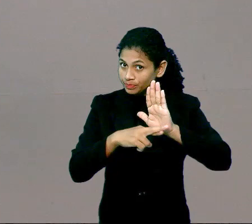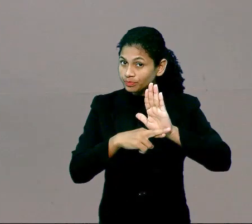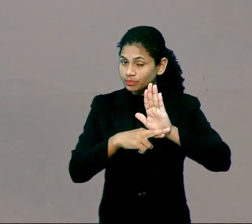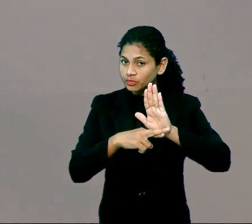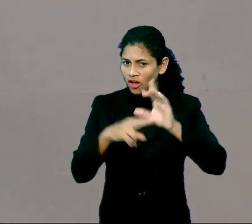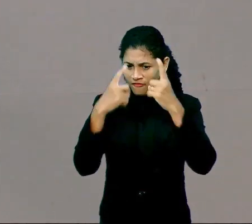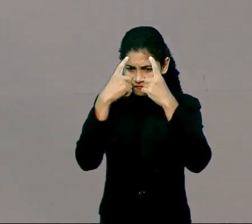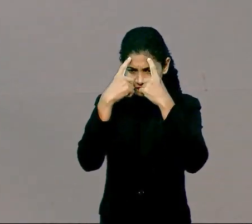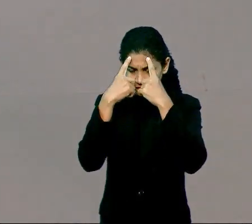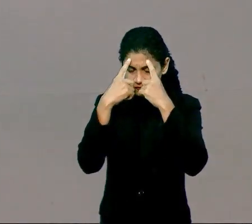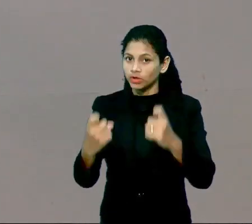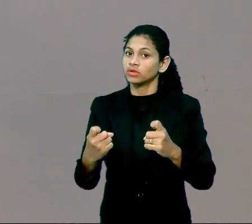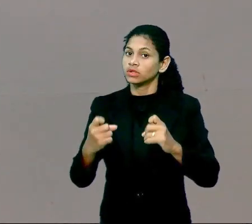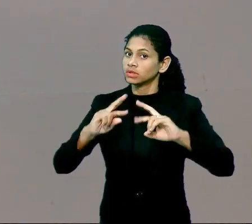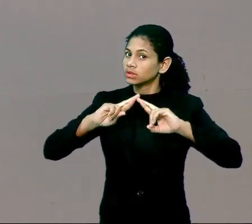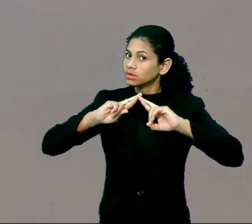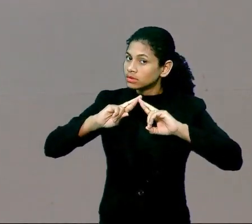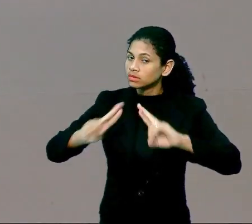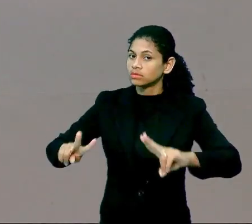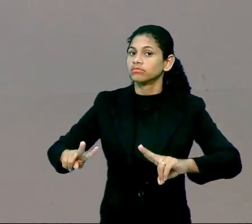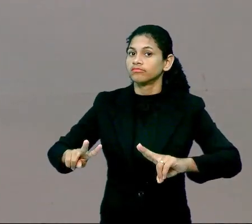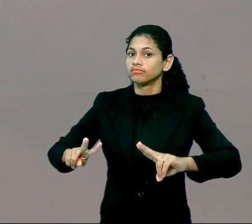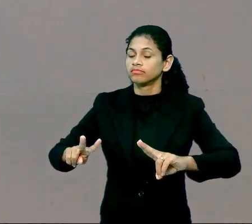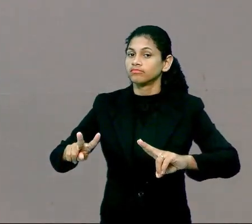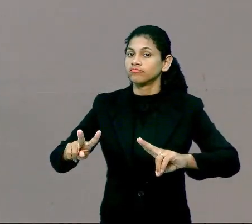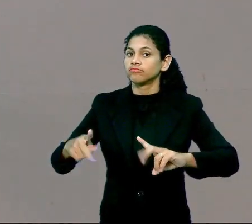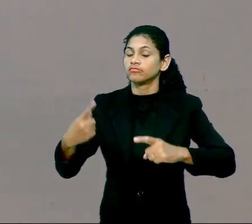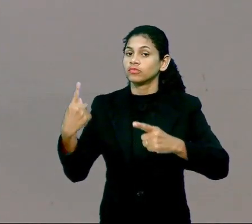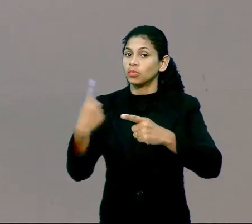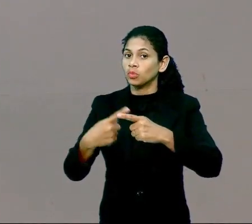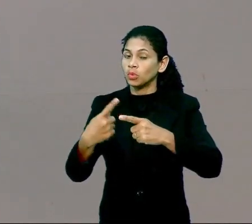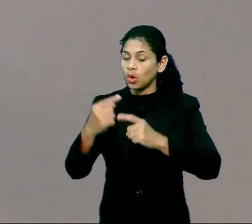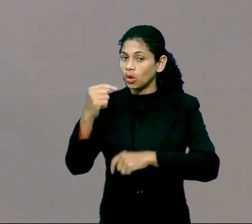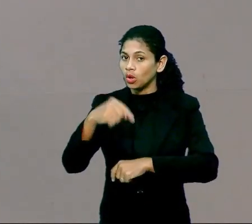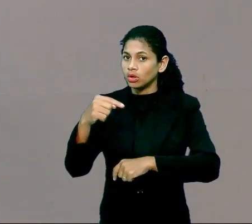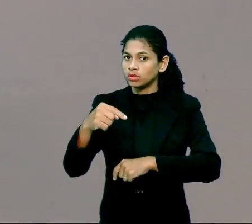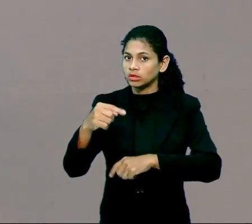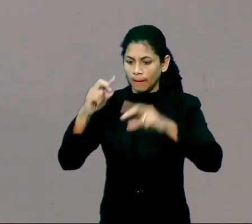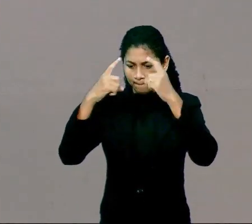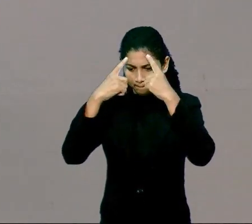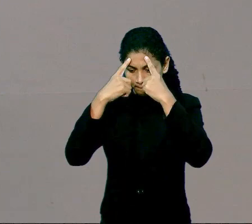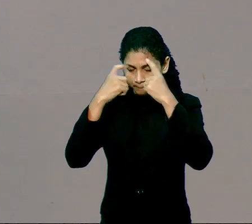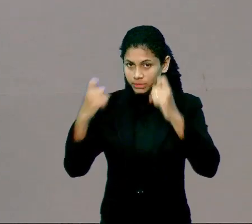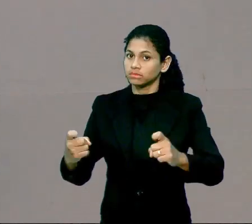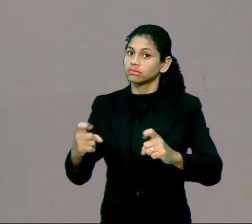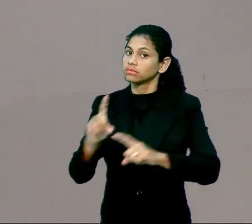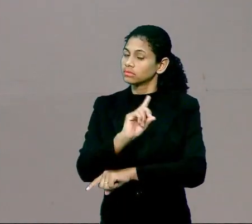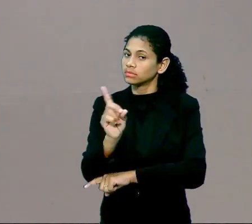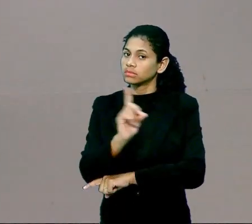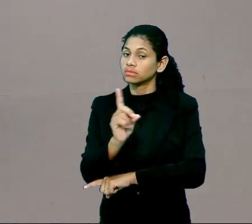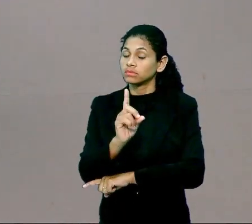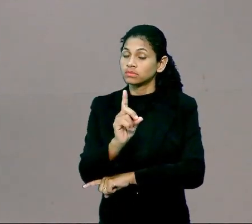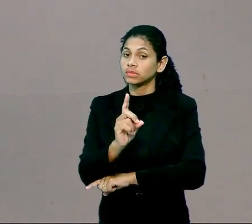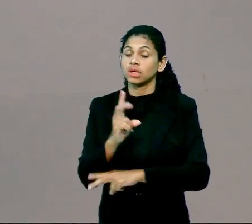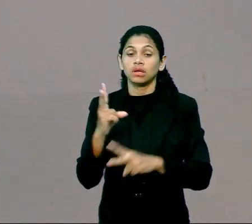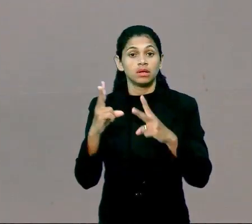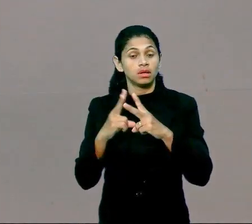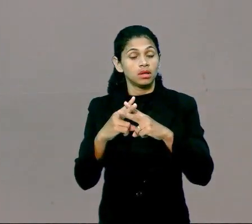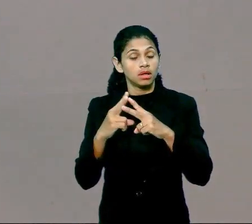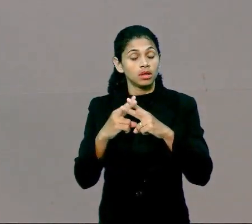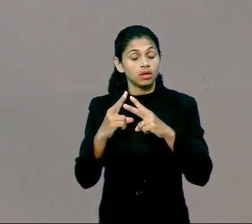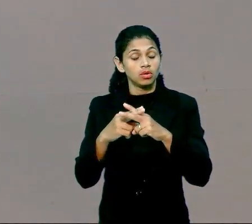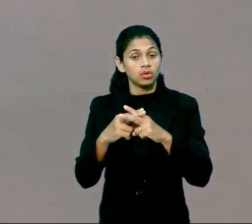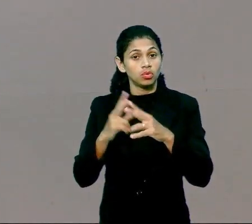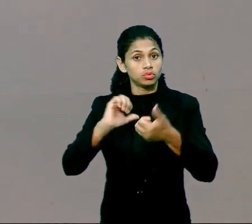violência é diferente, porque aqui a gente não está abordando, tipo, não é a problemática da violência. No caso, a luta, a gente pode até utilizar